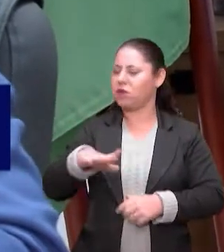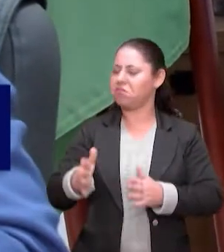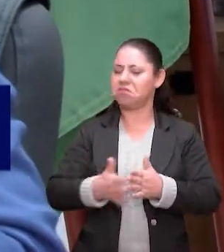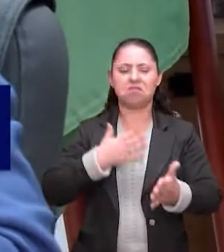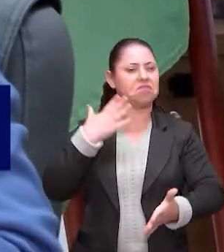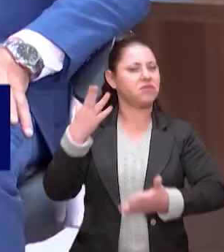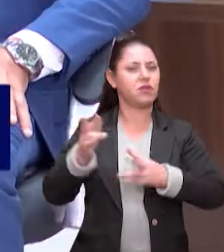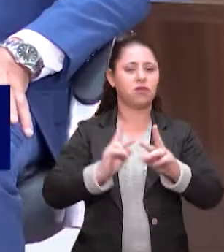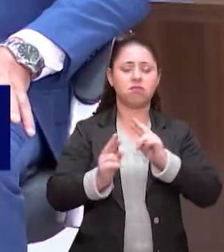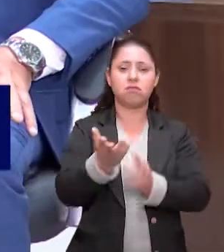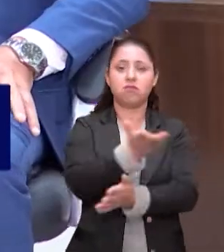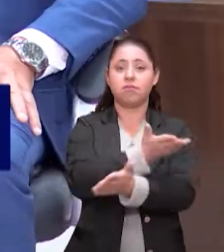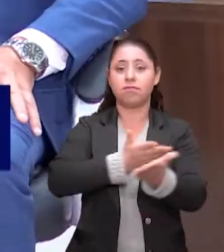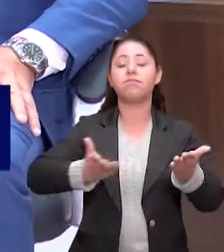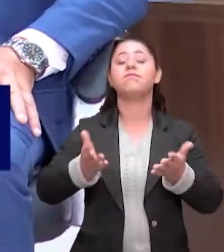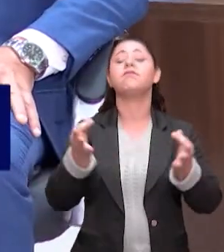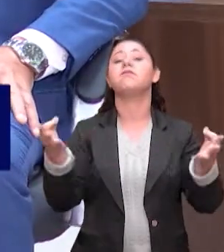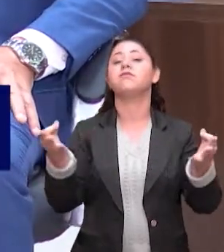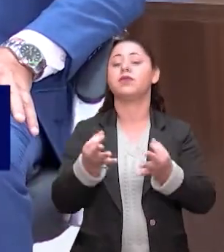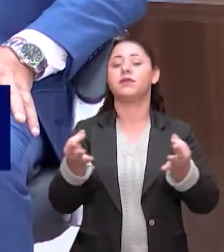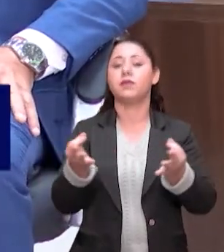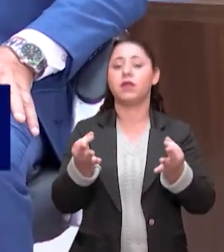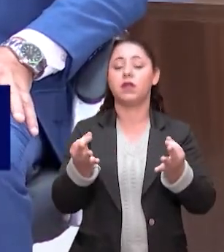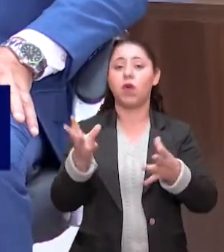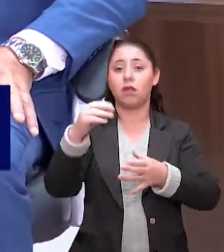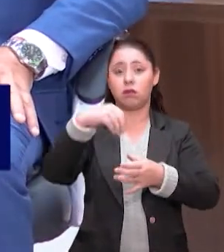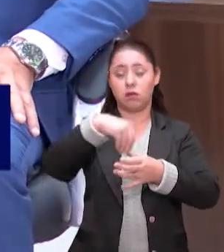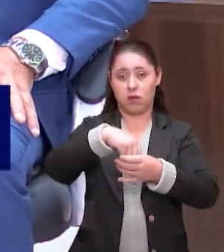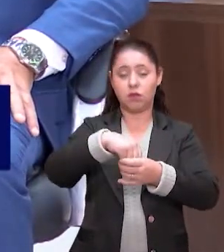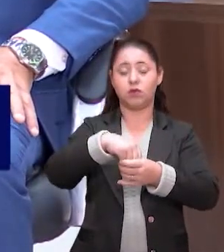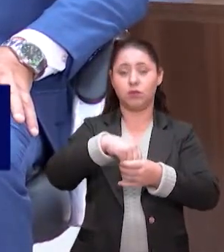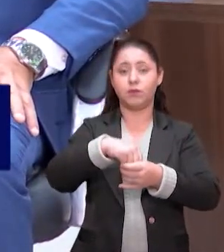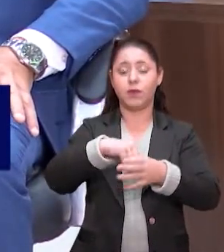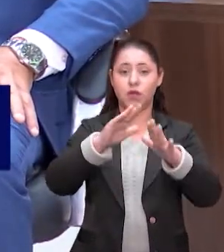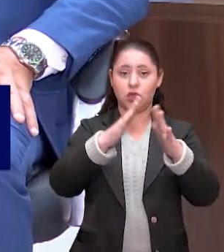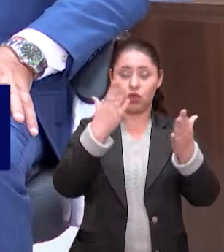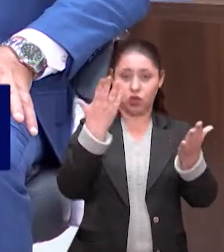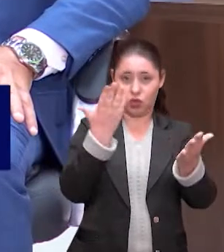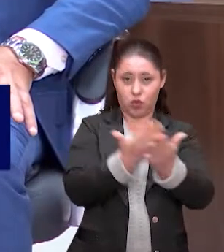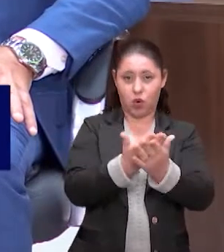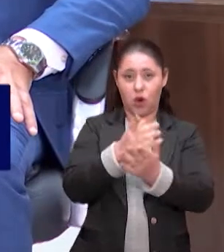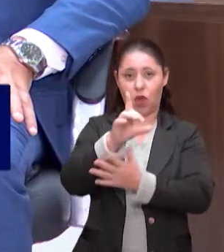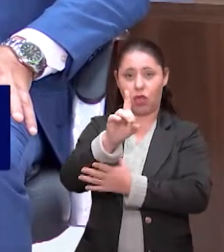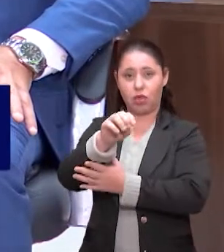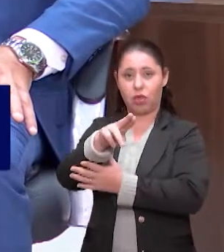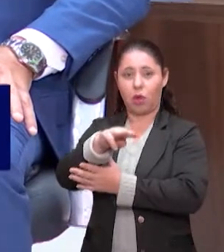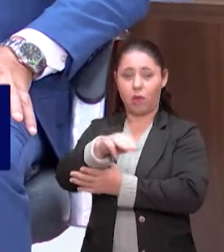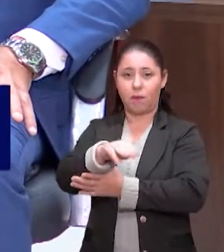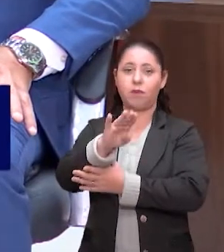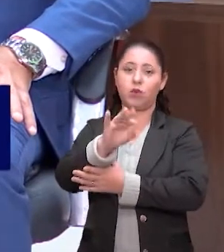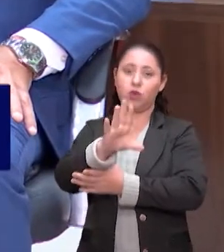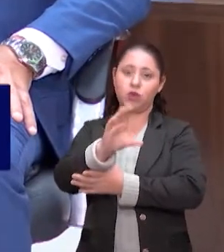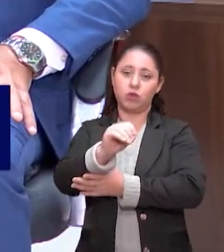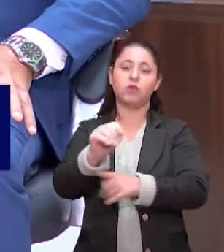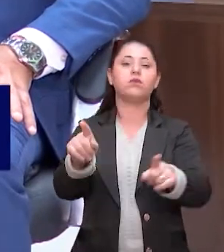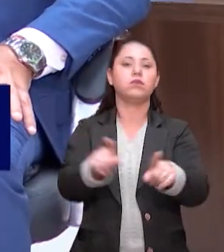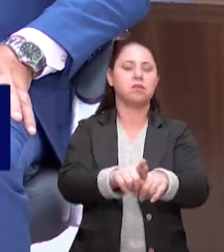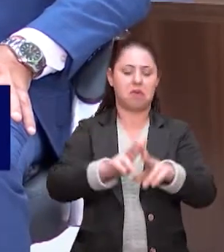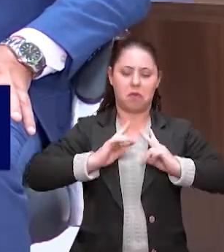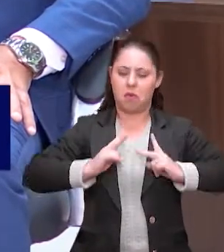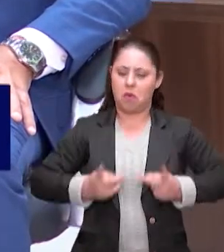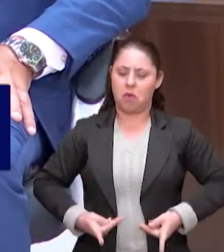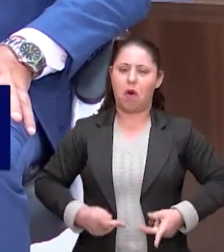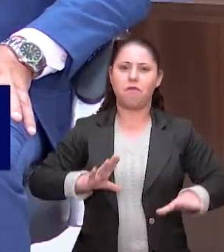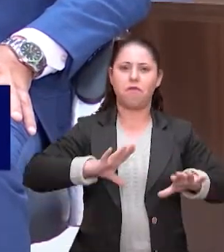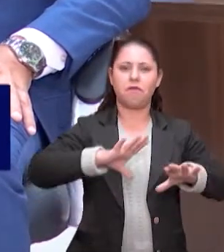convivência harmônica, não só na universidade, mas no Colégio Dom Bosco, a formação salesiana, de fraternidade, de